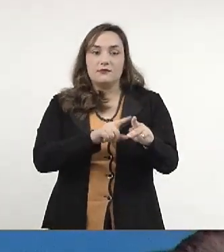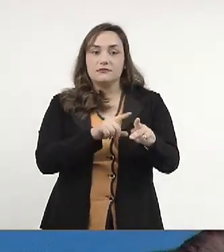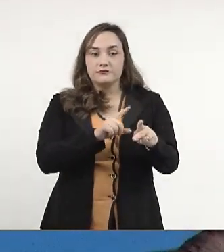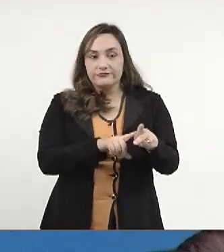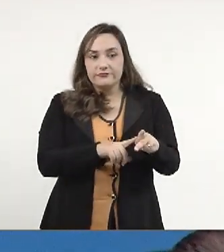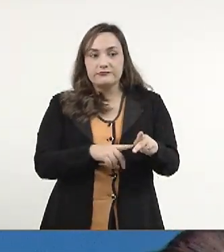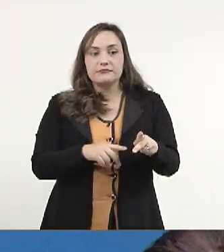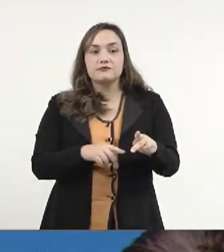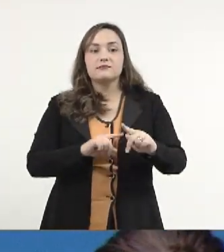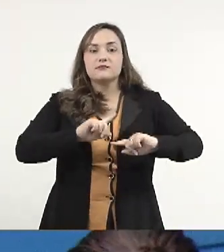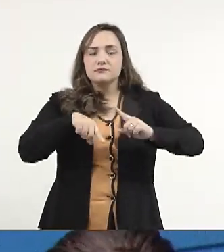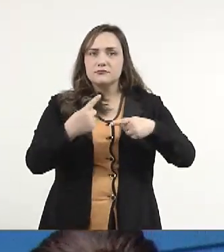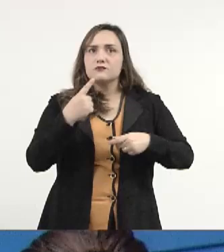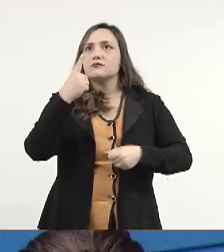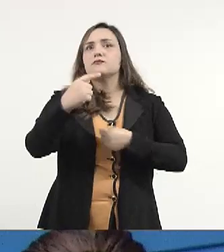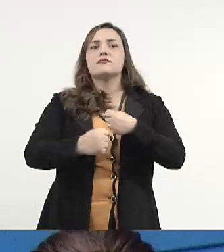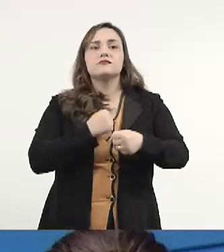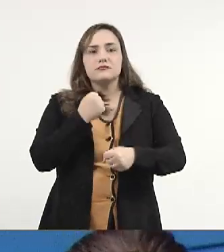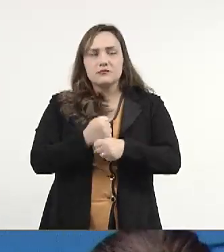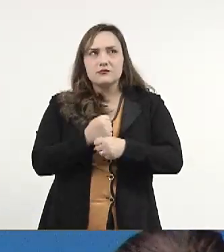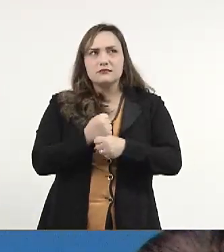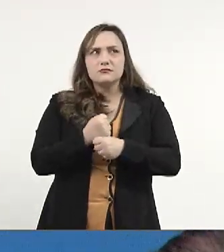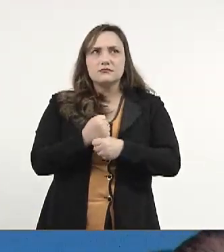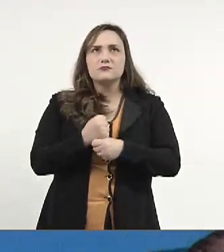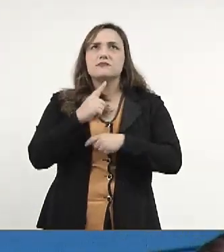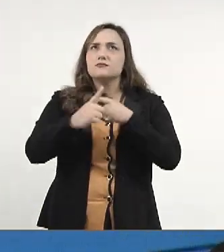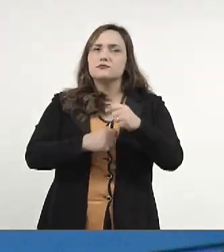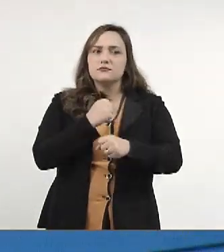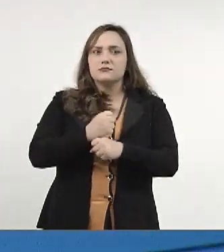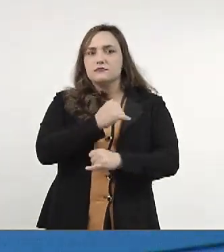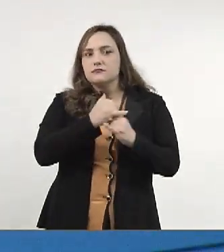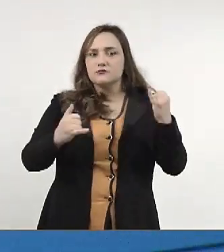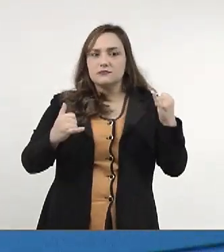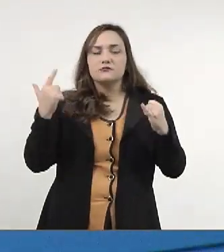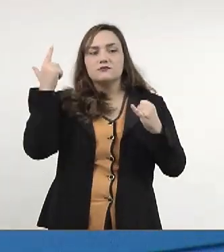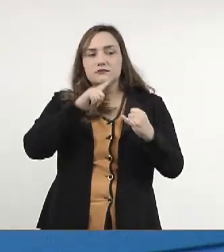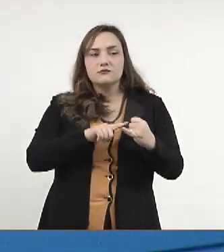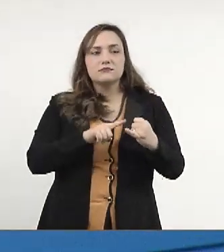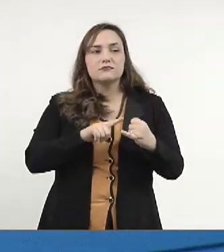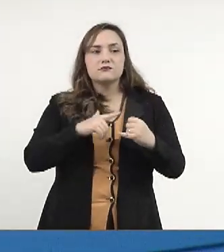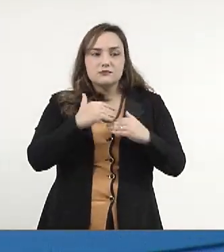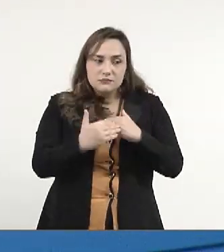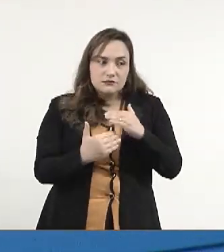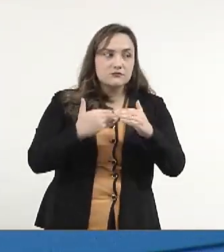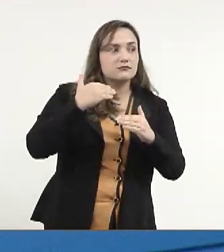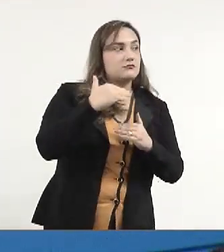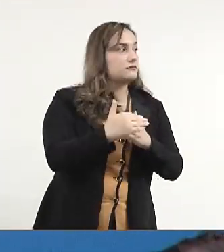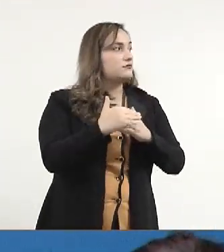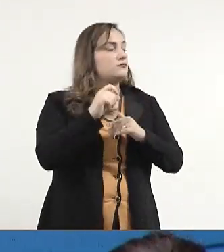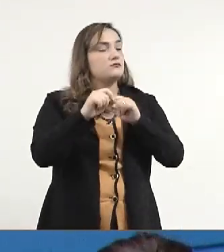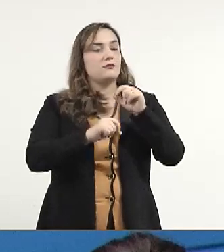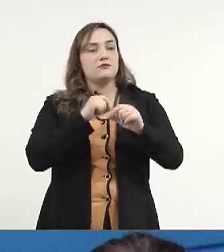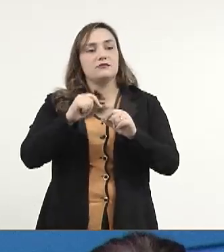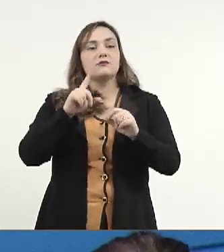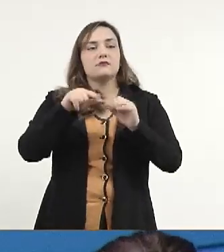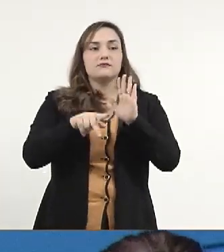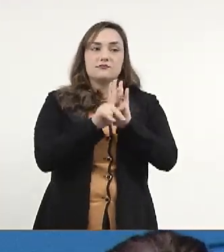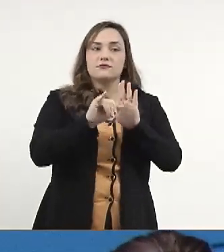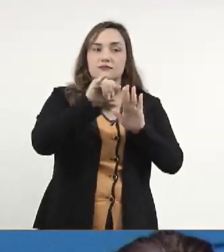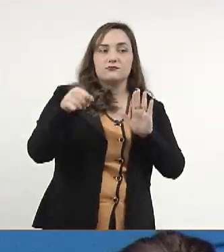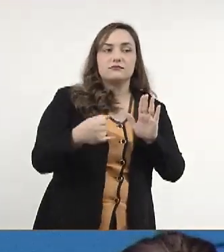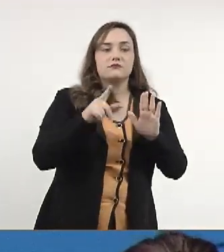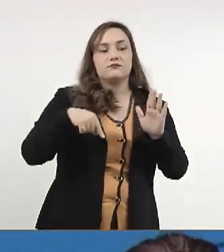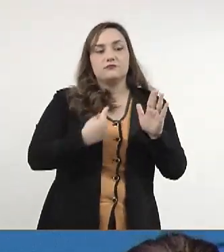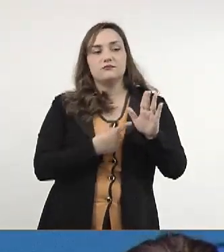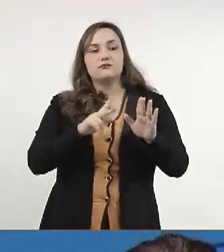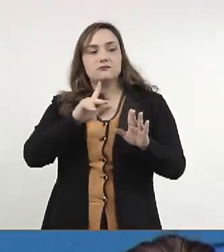que depois de um ano e meio já de luta, conquistou mais um avanço, que é esse projeto que nós vamos